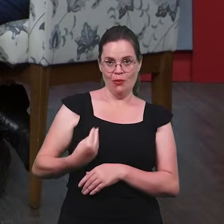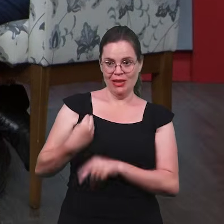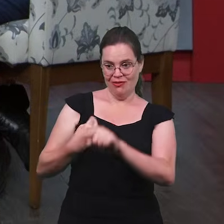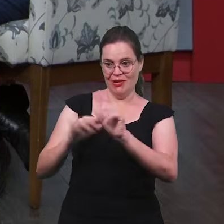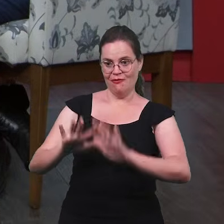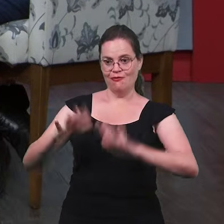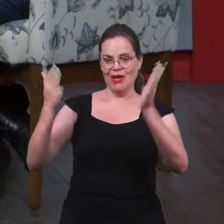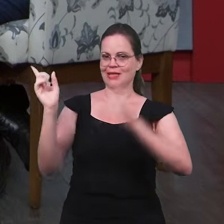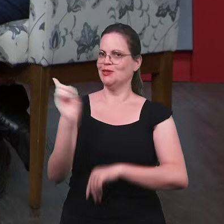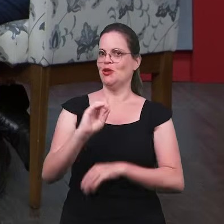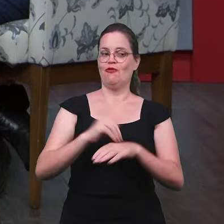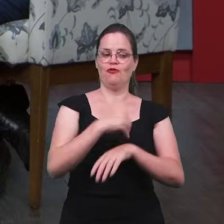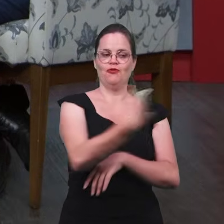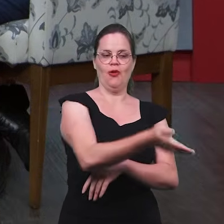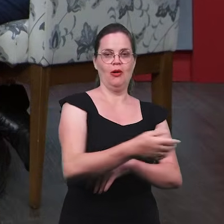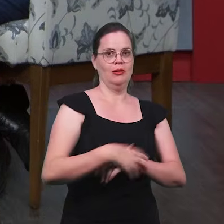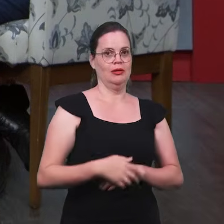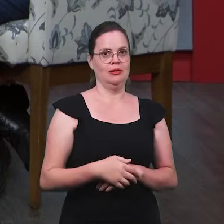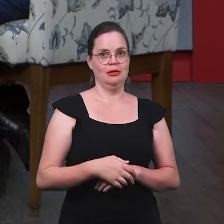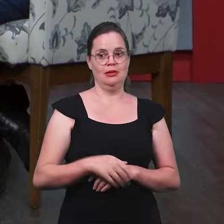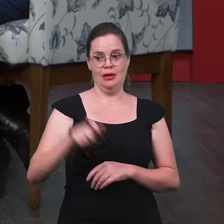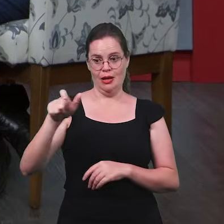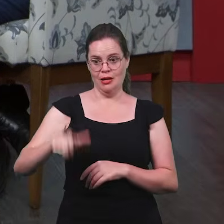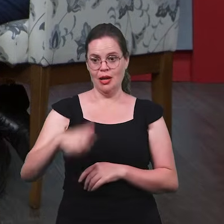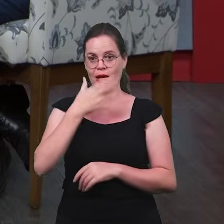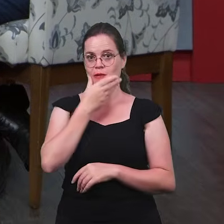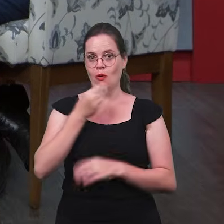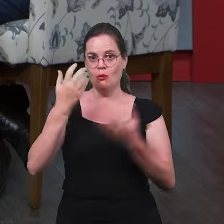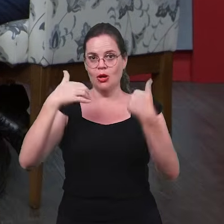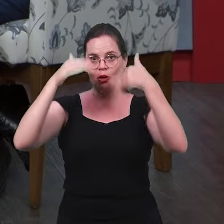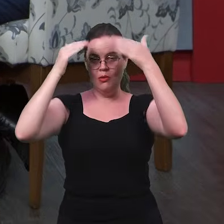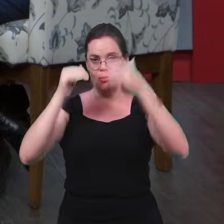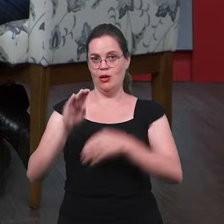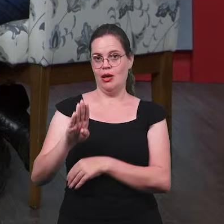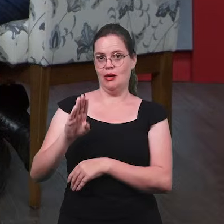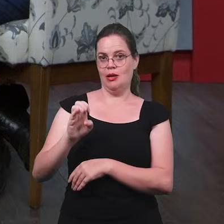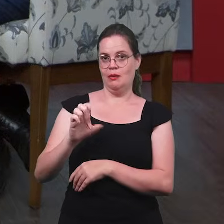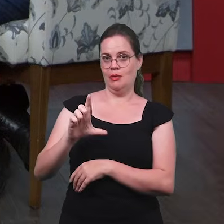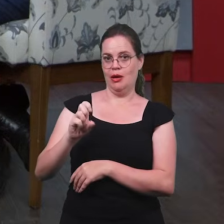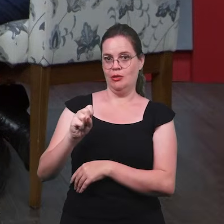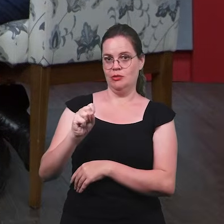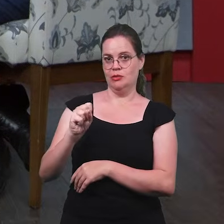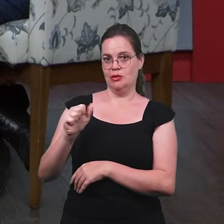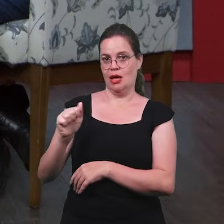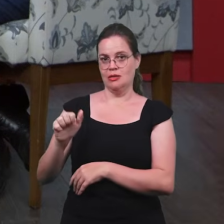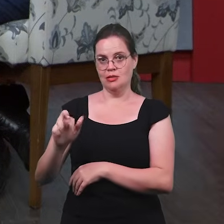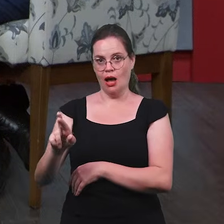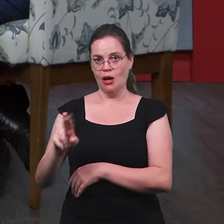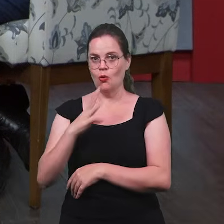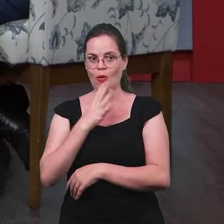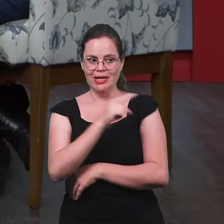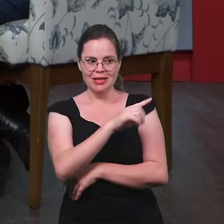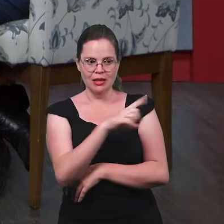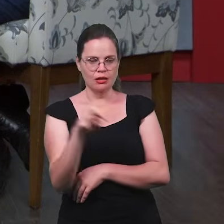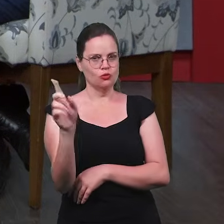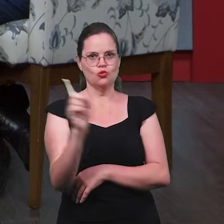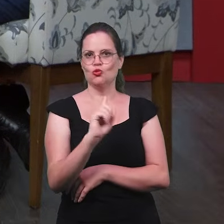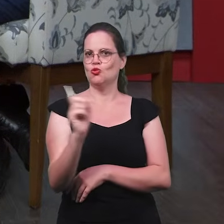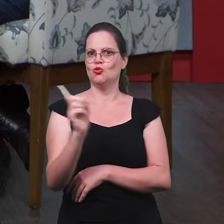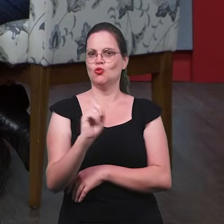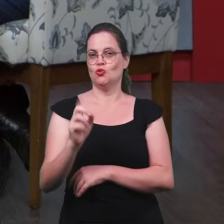festa, nem era conhecido. Ele foi simplesmente deixado de lado porque